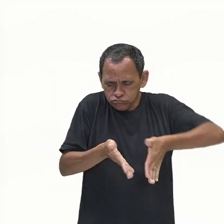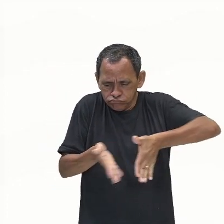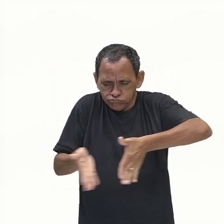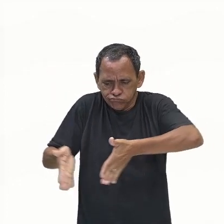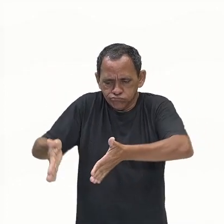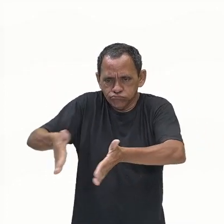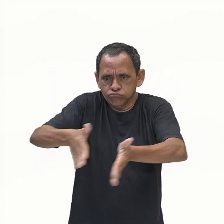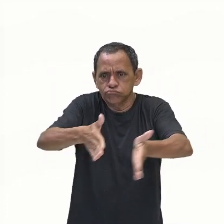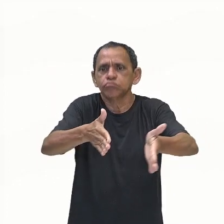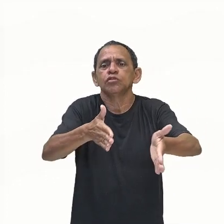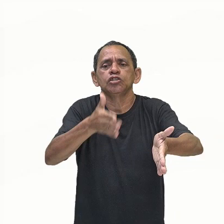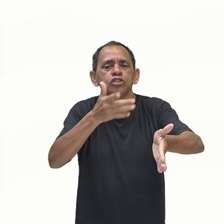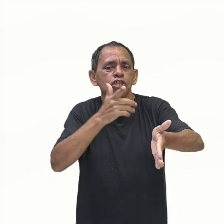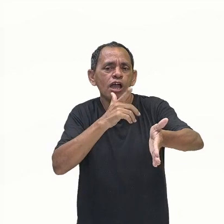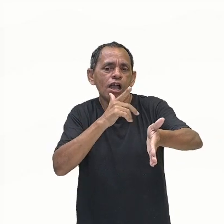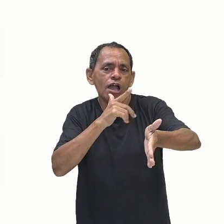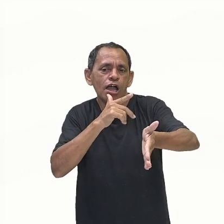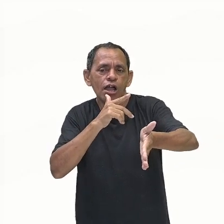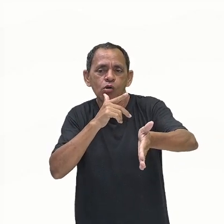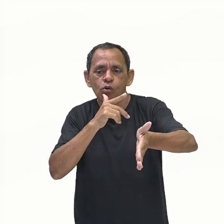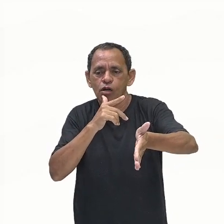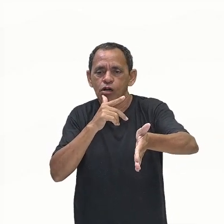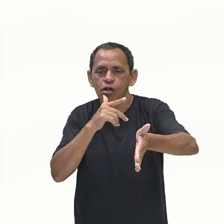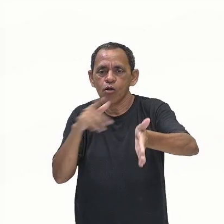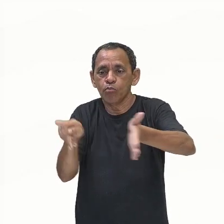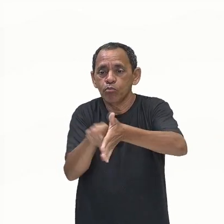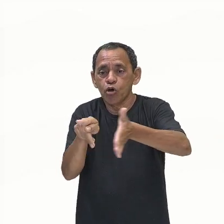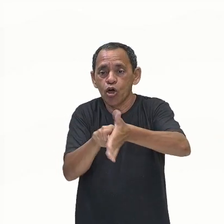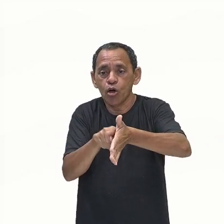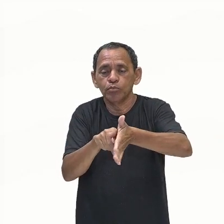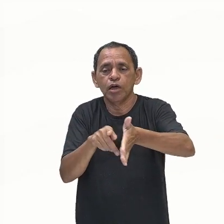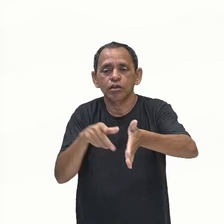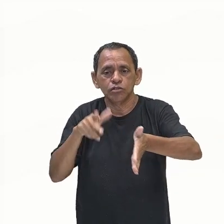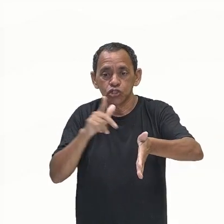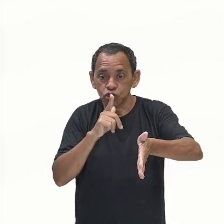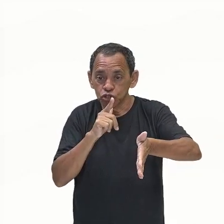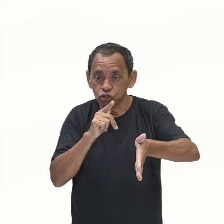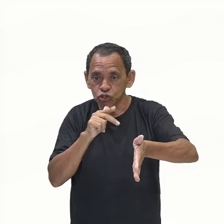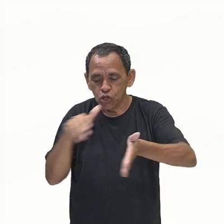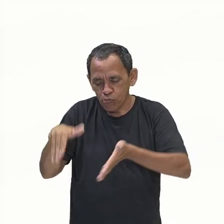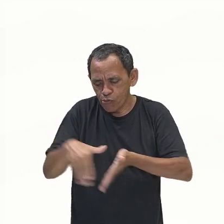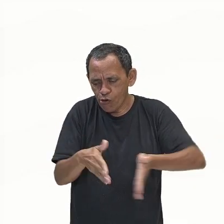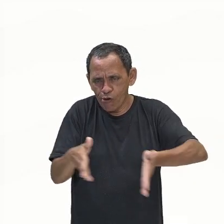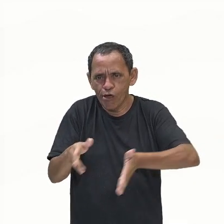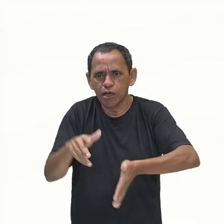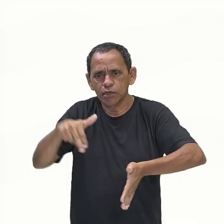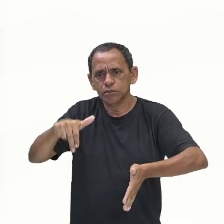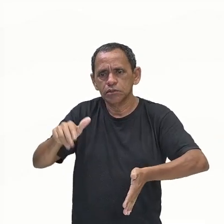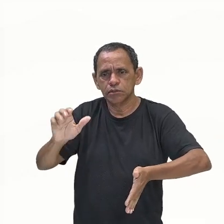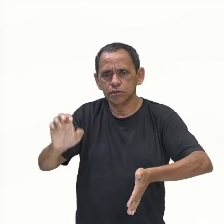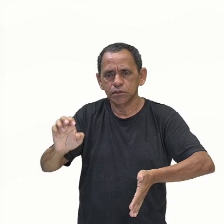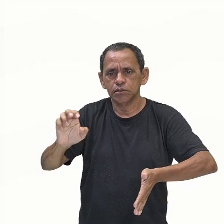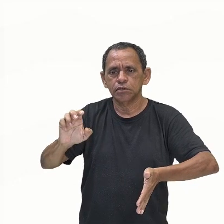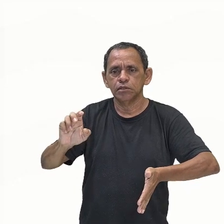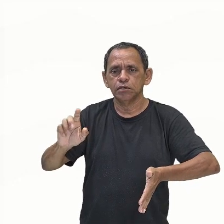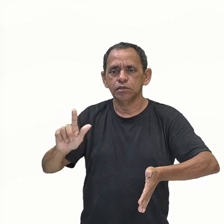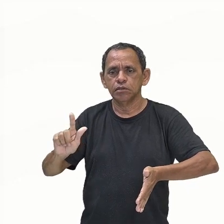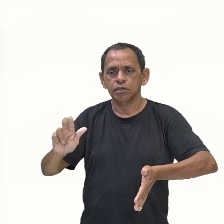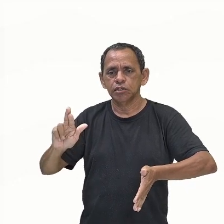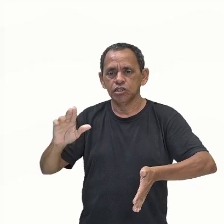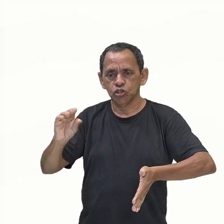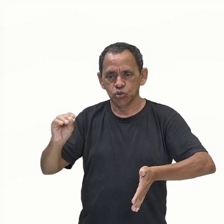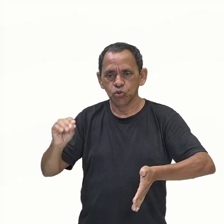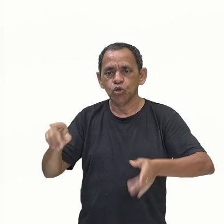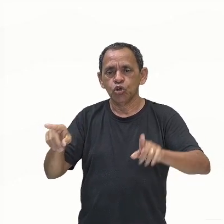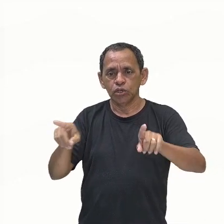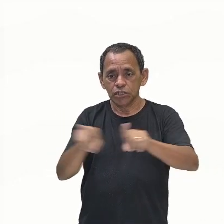preta aqui é do Rio Negro e essa água que está refletindo de azul aqui são as águas barrentas